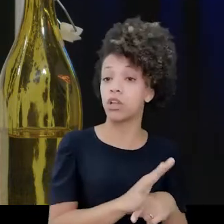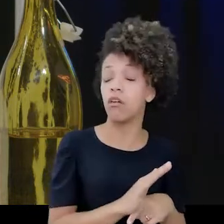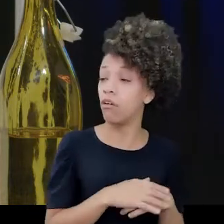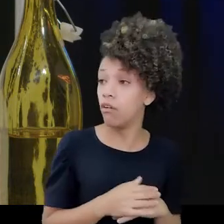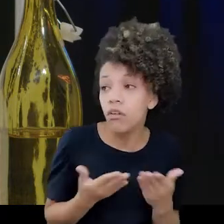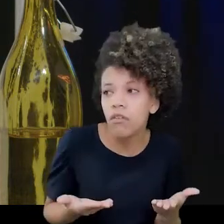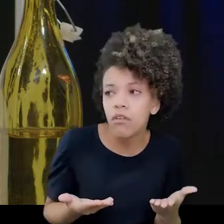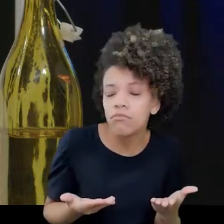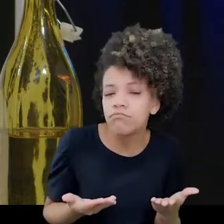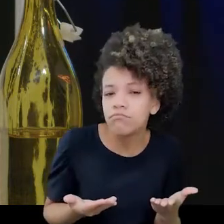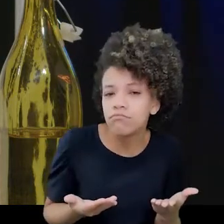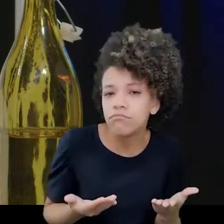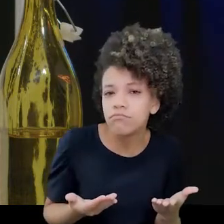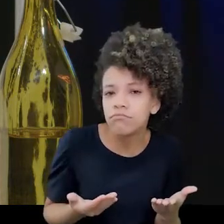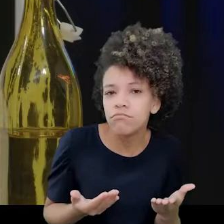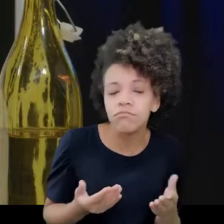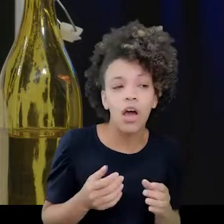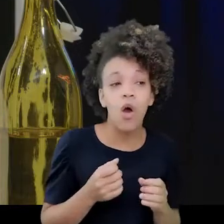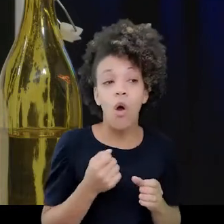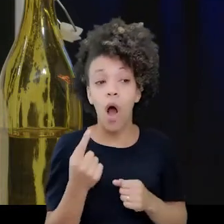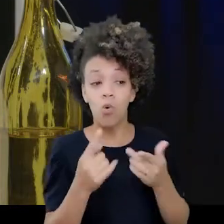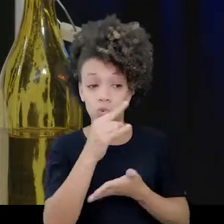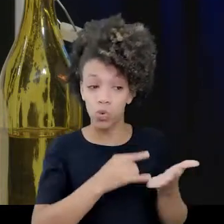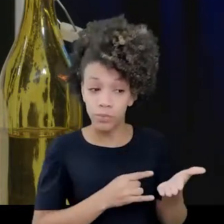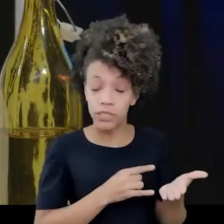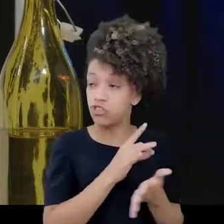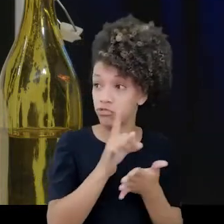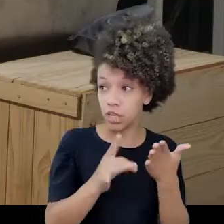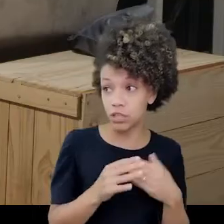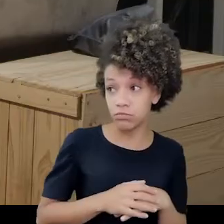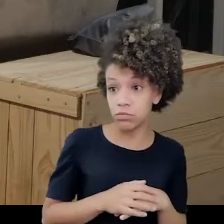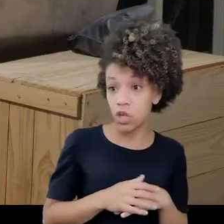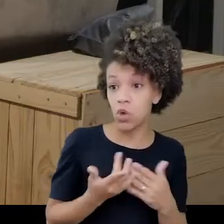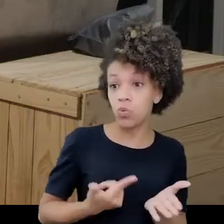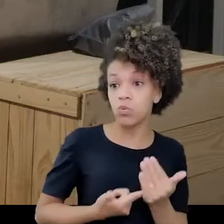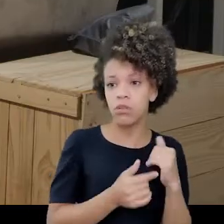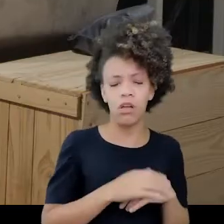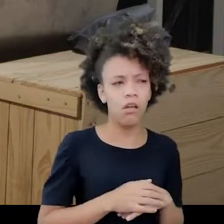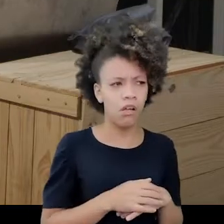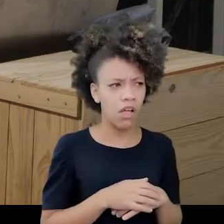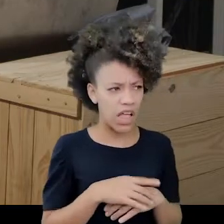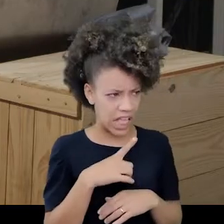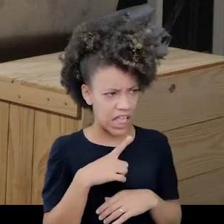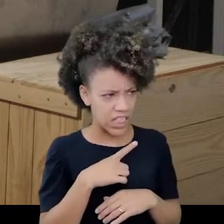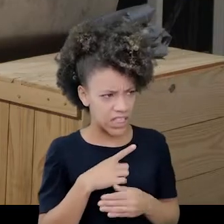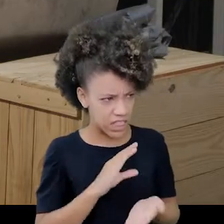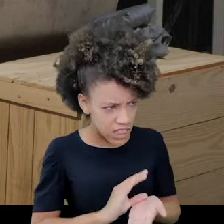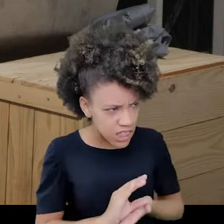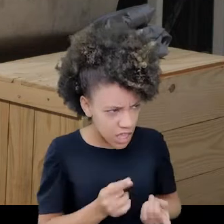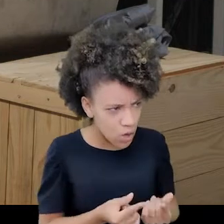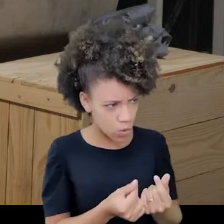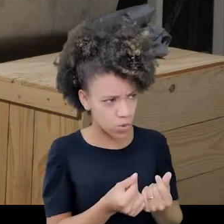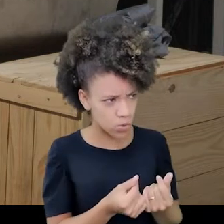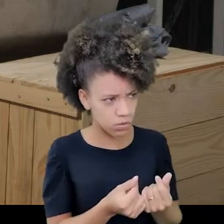porque não tem assim você não fica alguns laudos caderno não são eletrônicos fazer porque o Rio